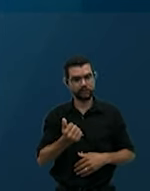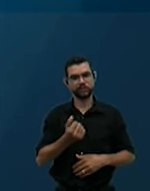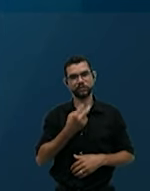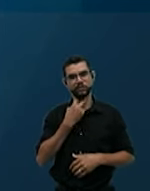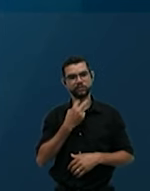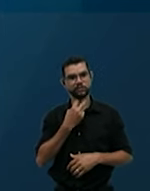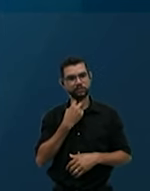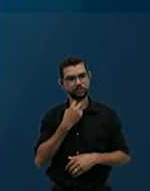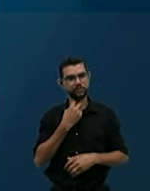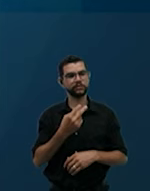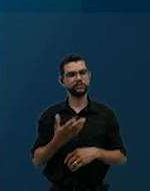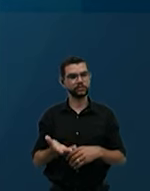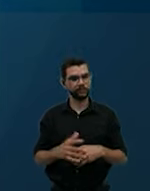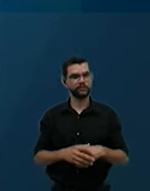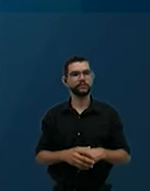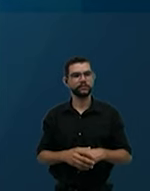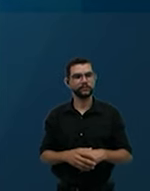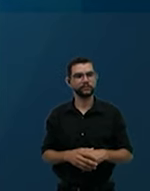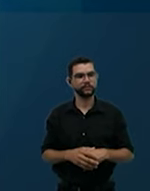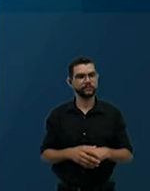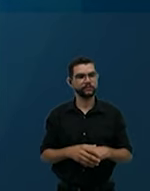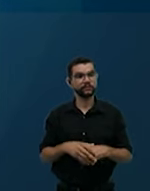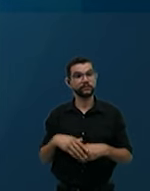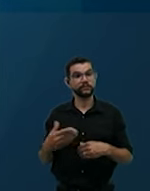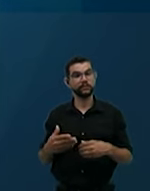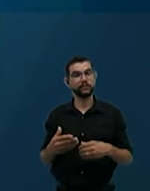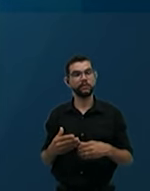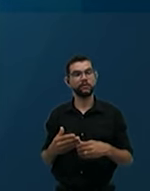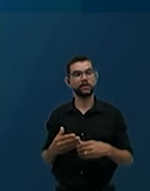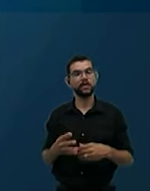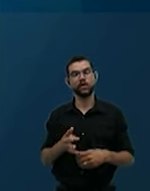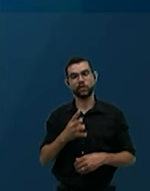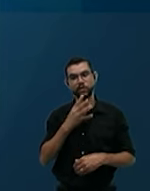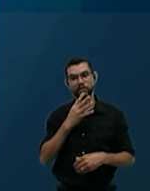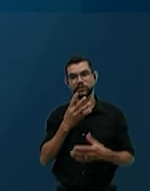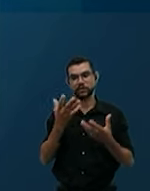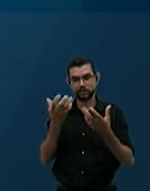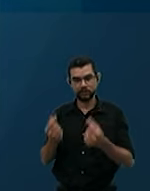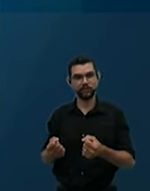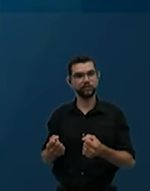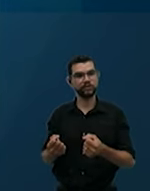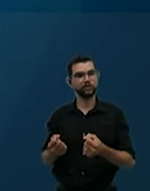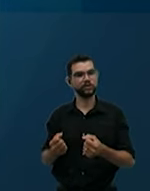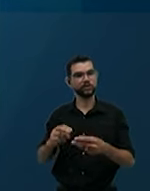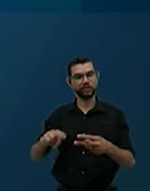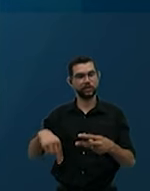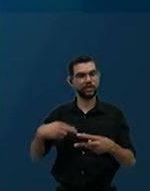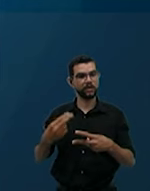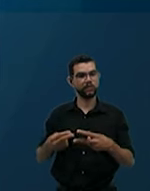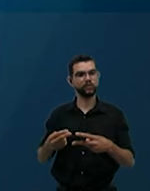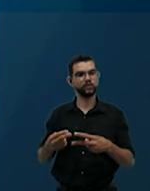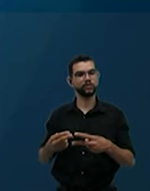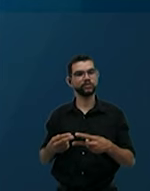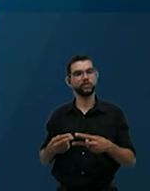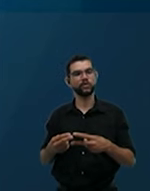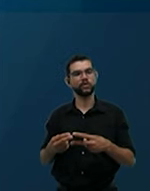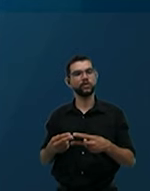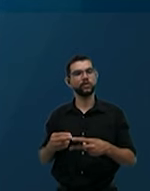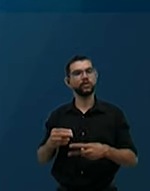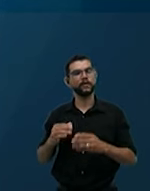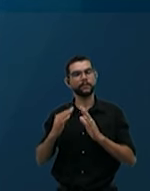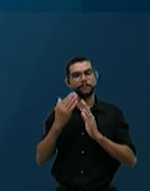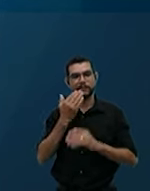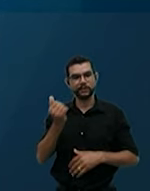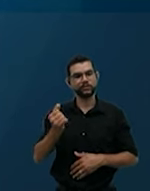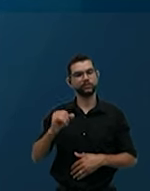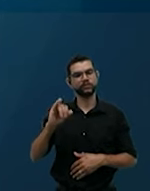seu parecer pelo conhecimento do recurso do INSS, mas pelo seu não provimento por conta da inovação recursal. Então, o primeiro